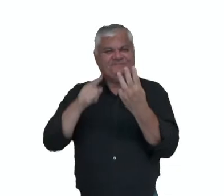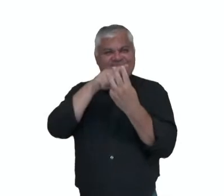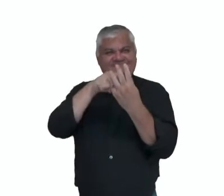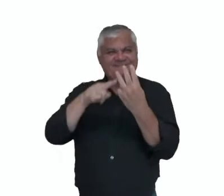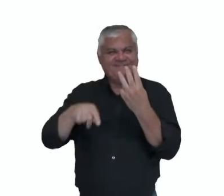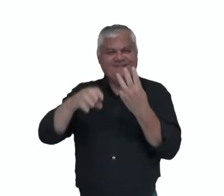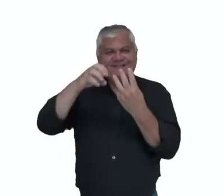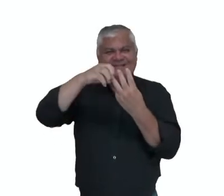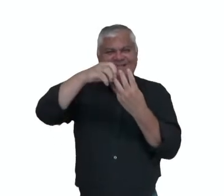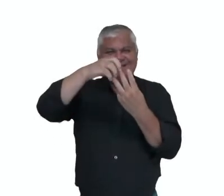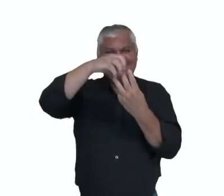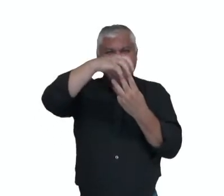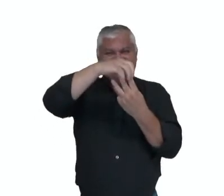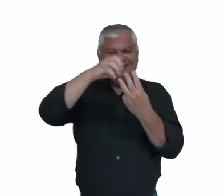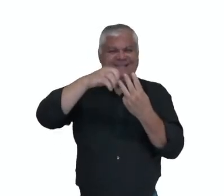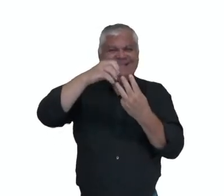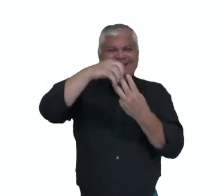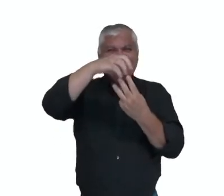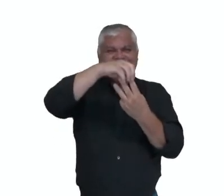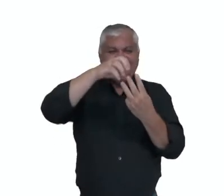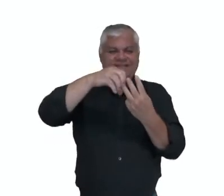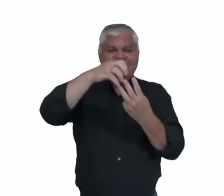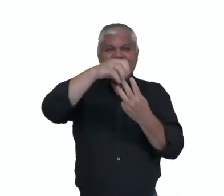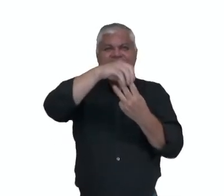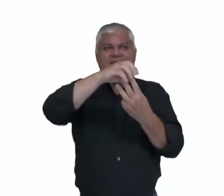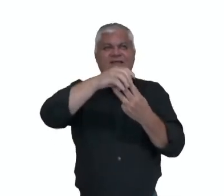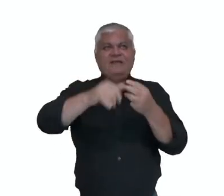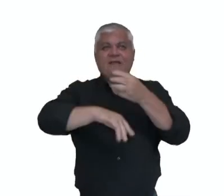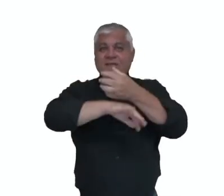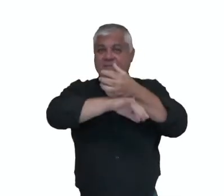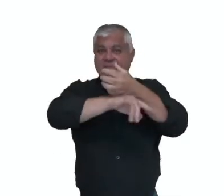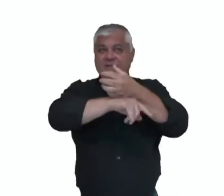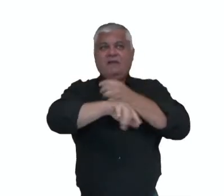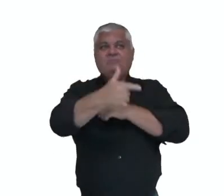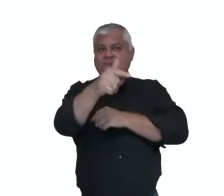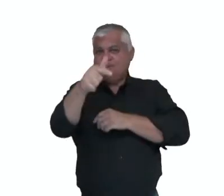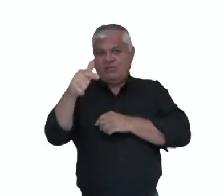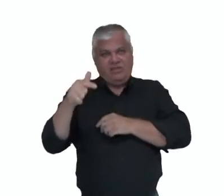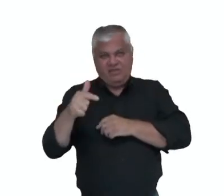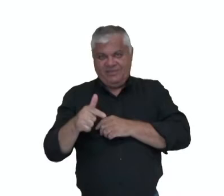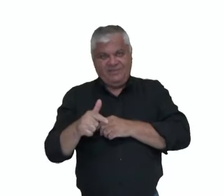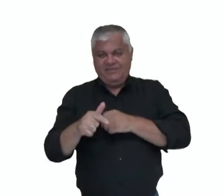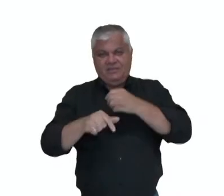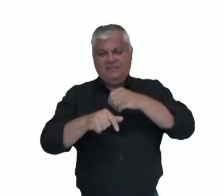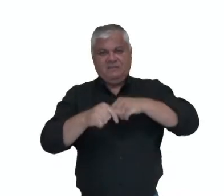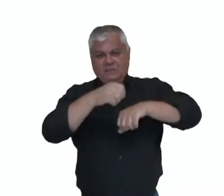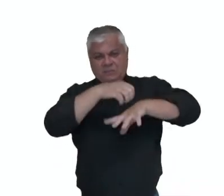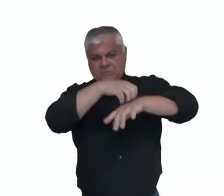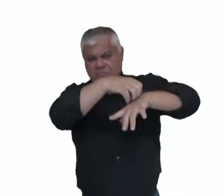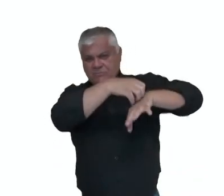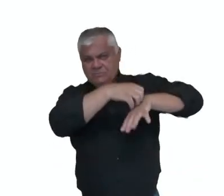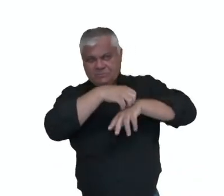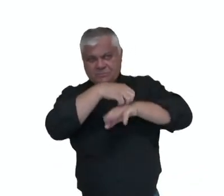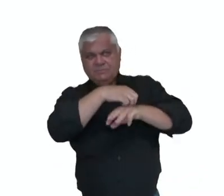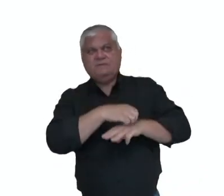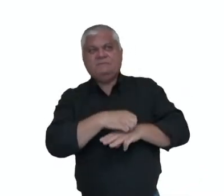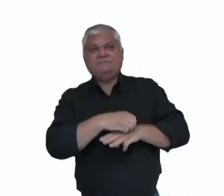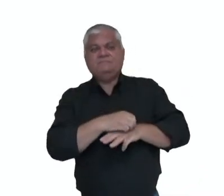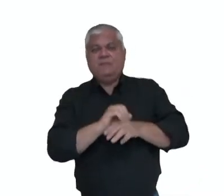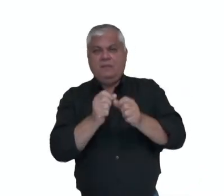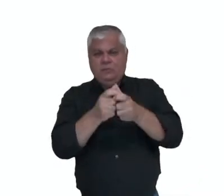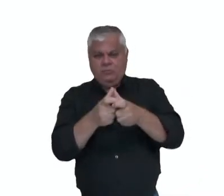é zigomicota, já não vai ter o flagelo. Então, todos esses aqui já não têm o flagelo, tá? O